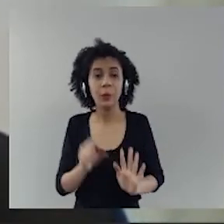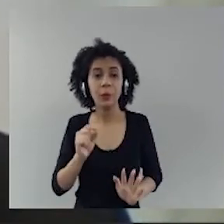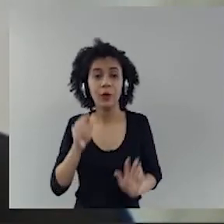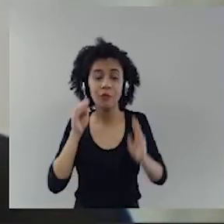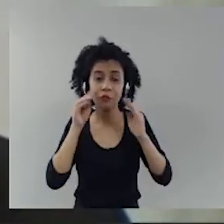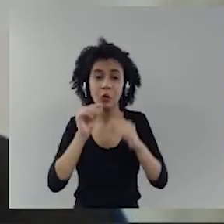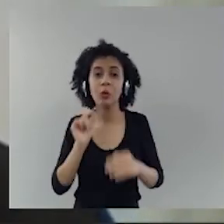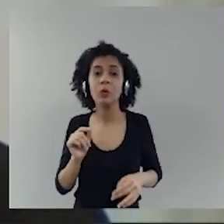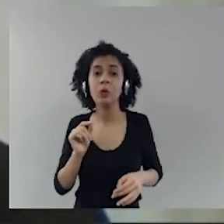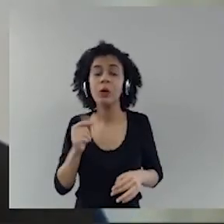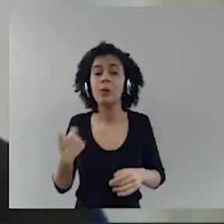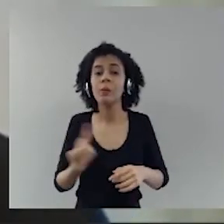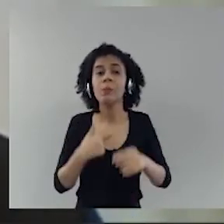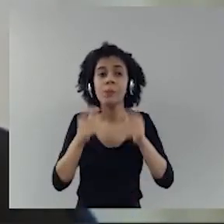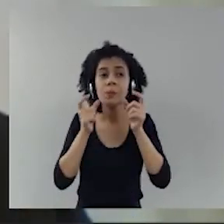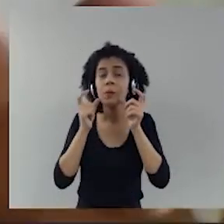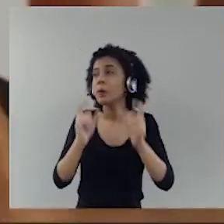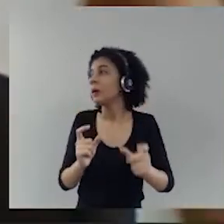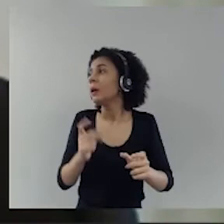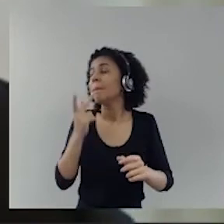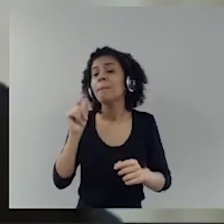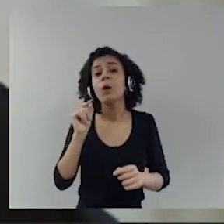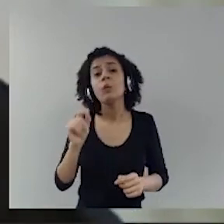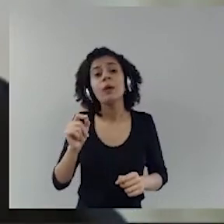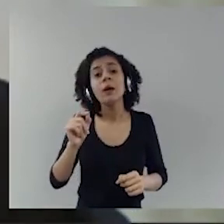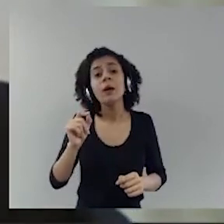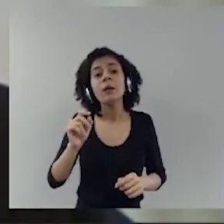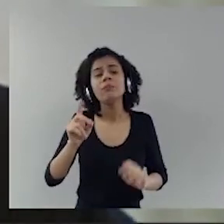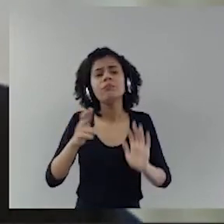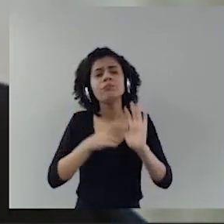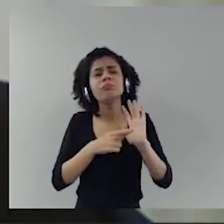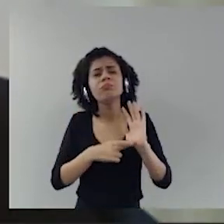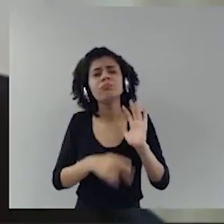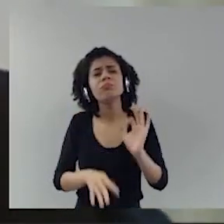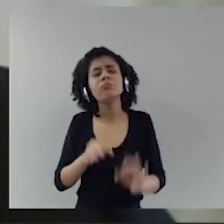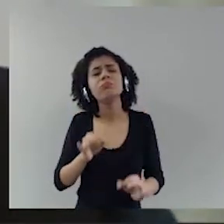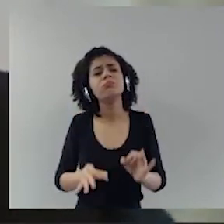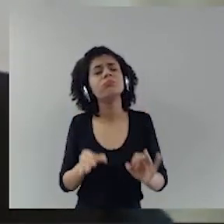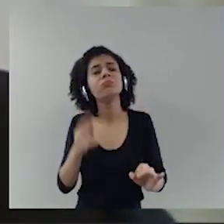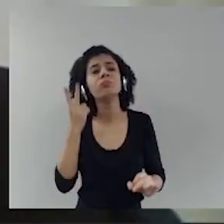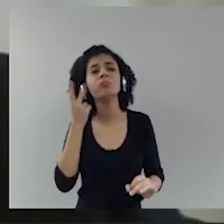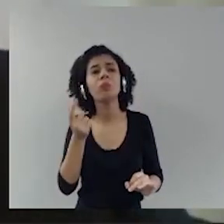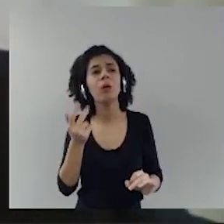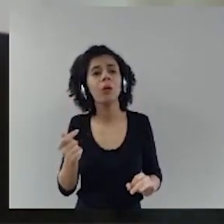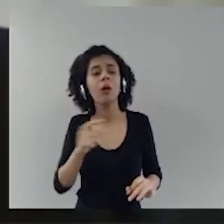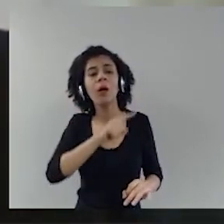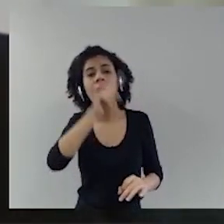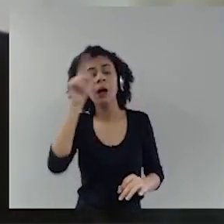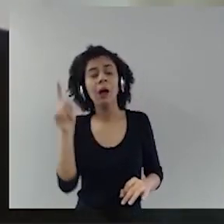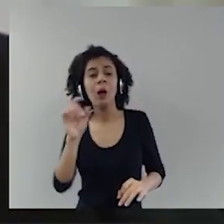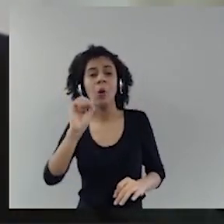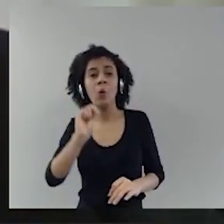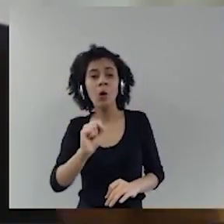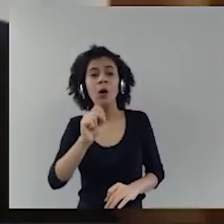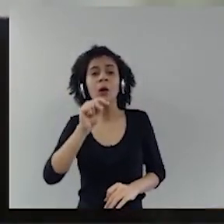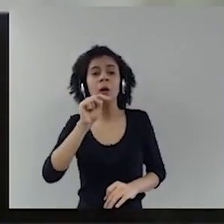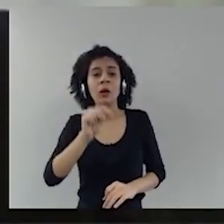cara que as nossas atenções para aquele regime jurídico tradicional lá